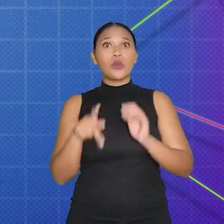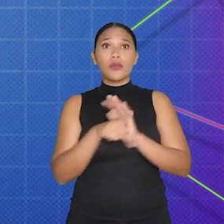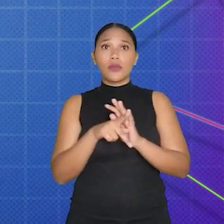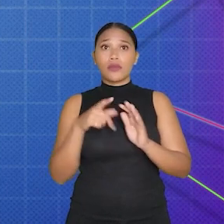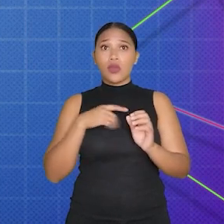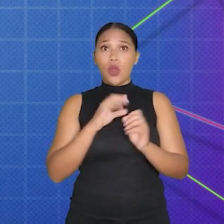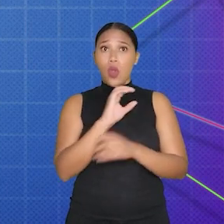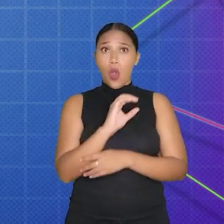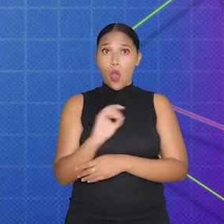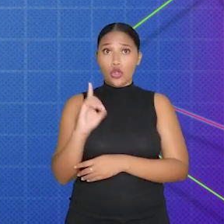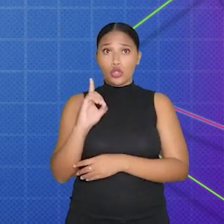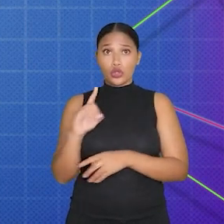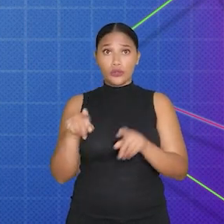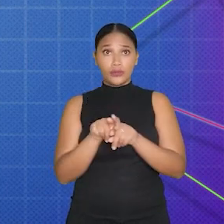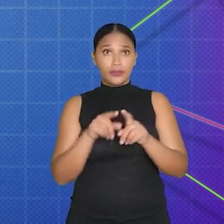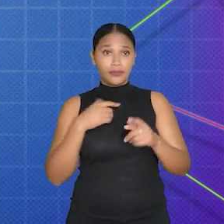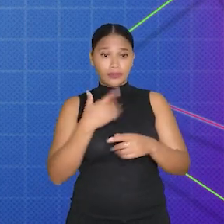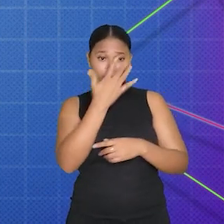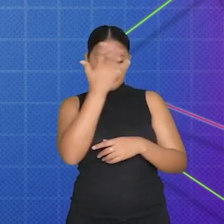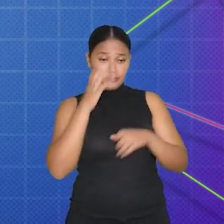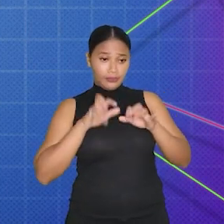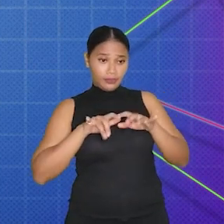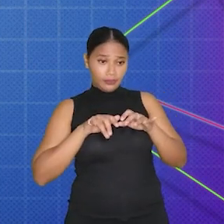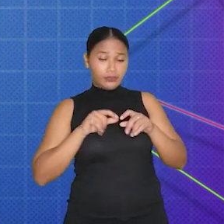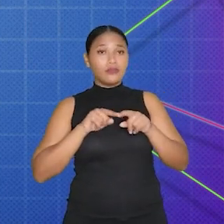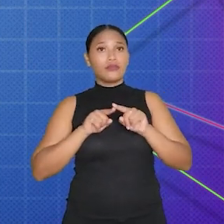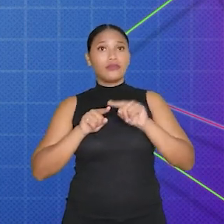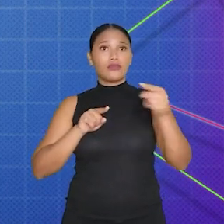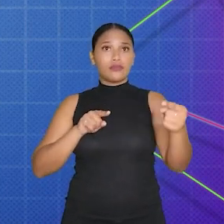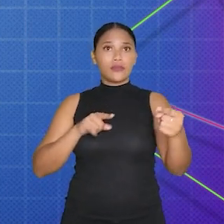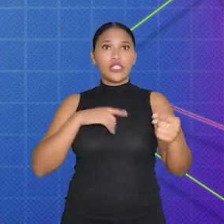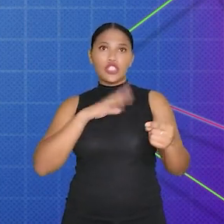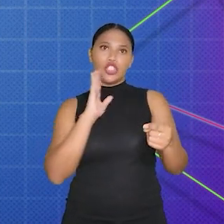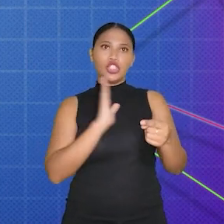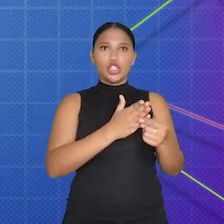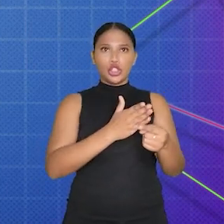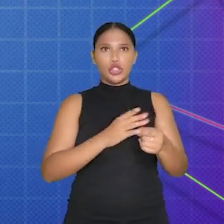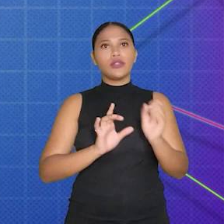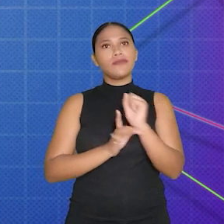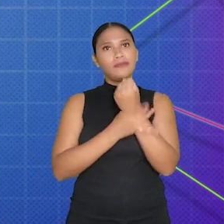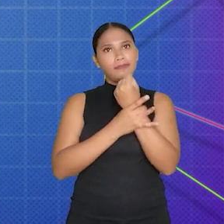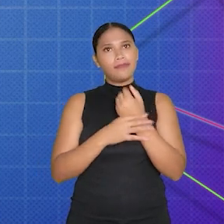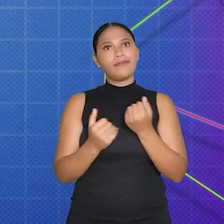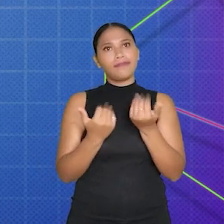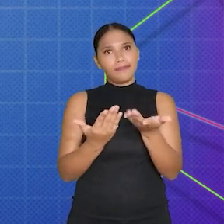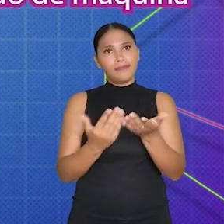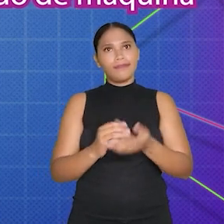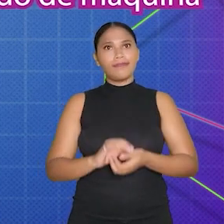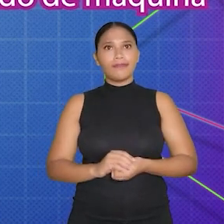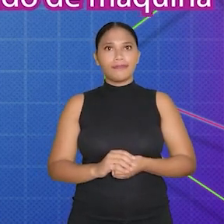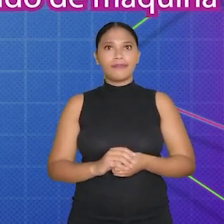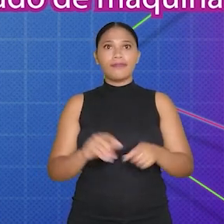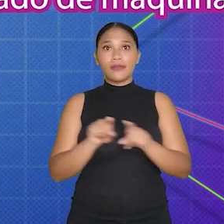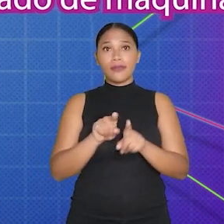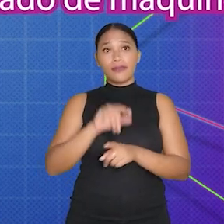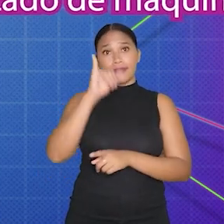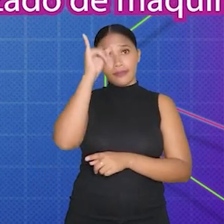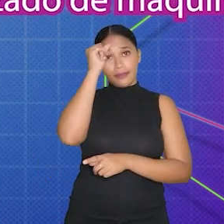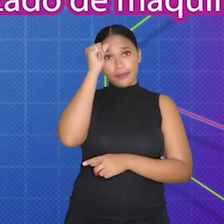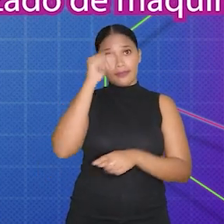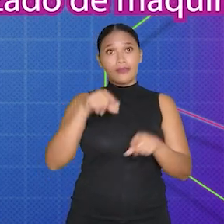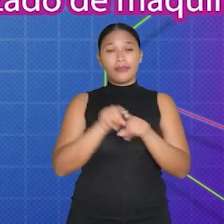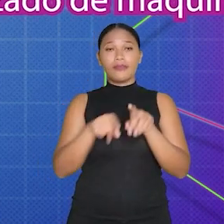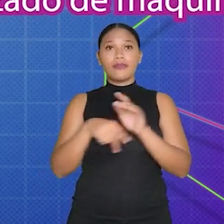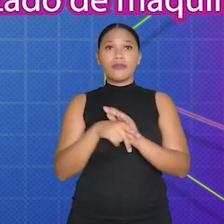para criptografar as conexões entre o navegador e o servidor, oferecendo maior segurança para os usuários. Crescimento